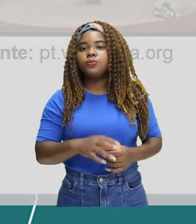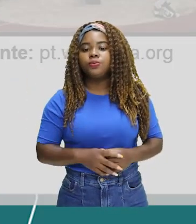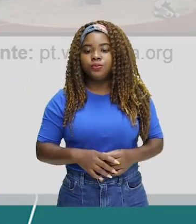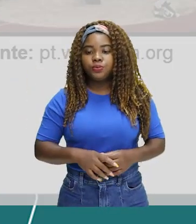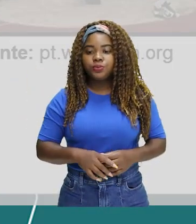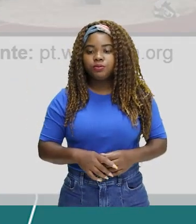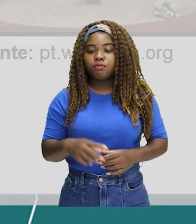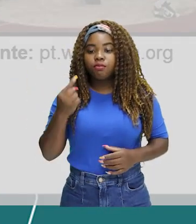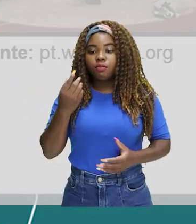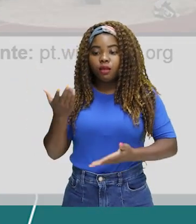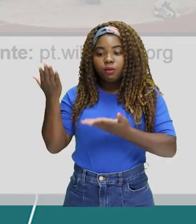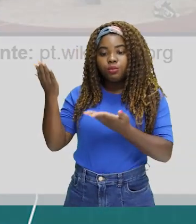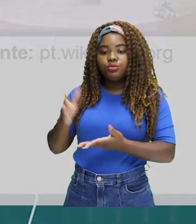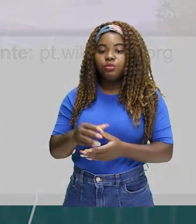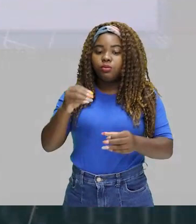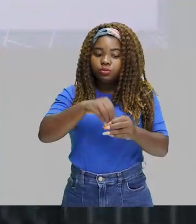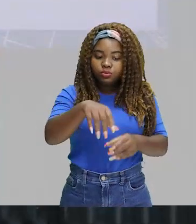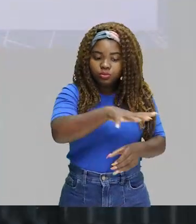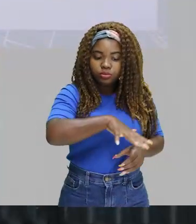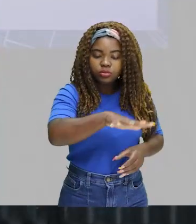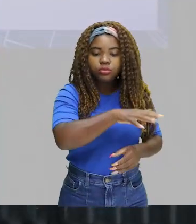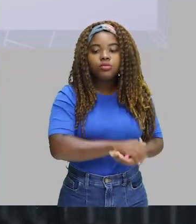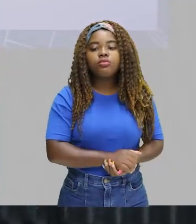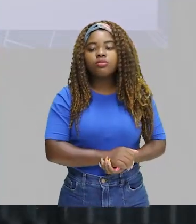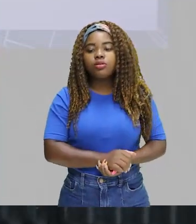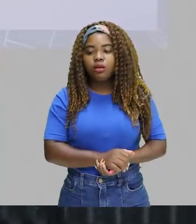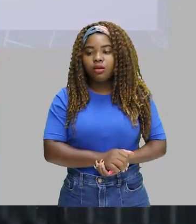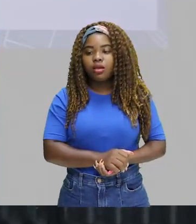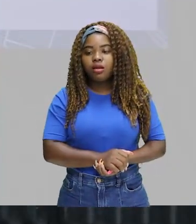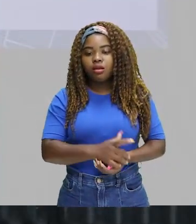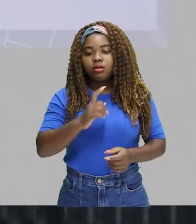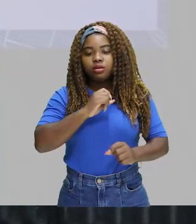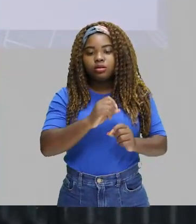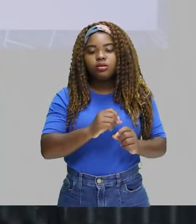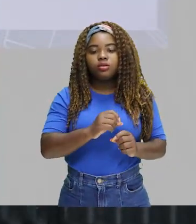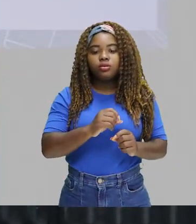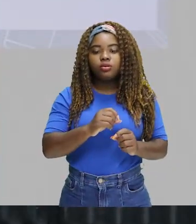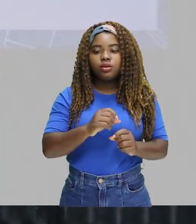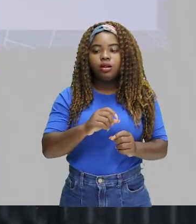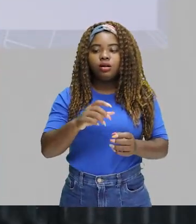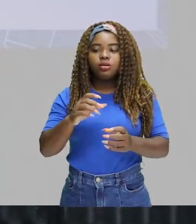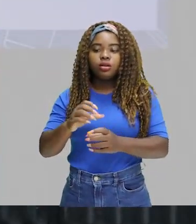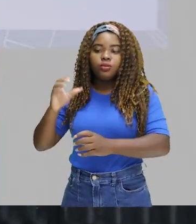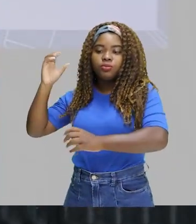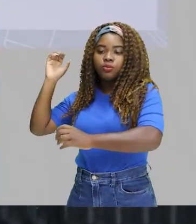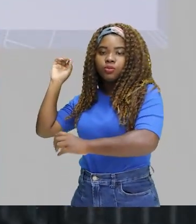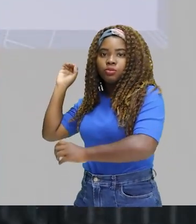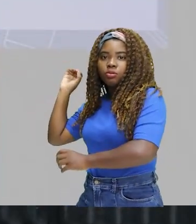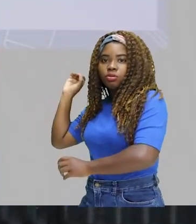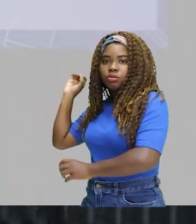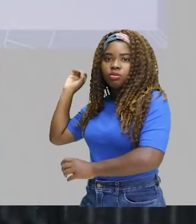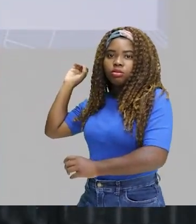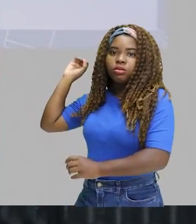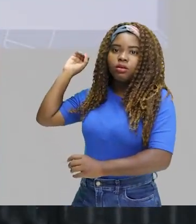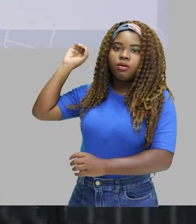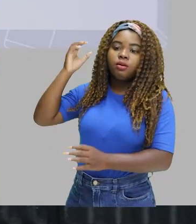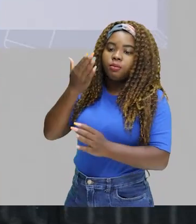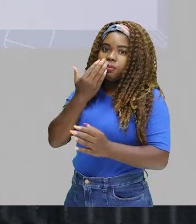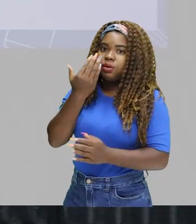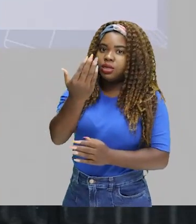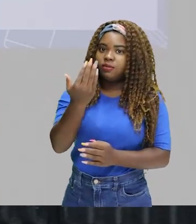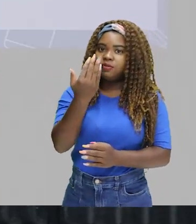ficam posicionados dentro dessa área e executam esse arremesso para frente. Existe essa espécie